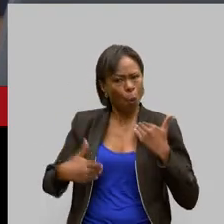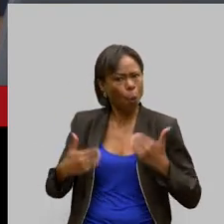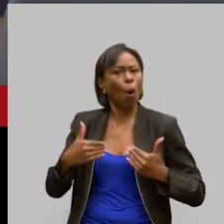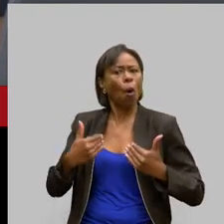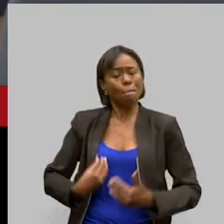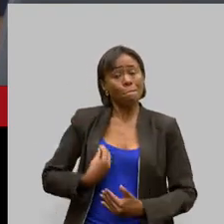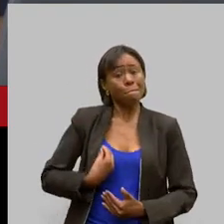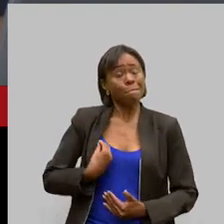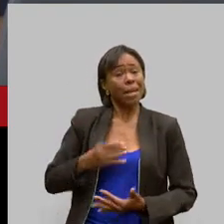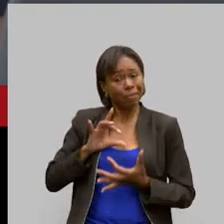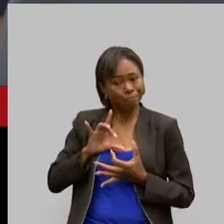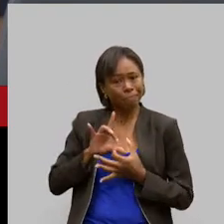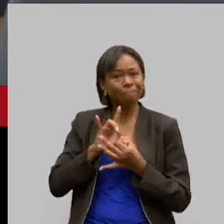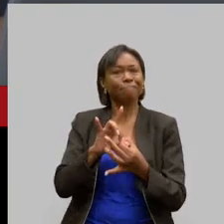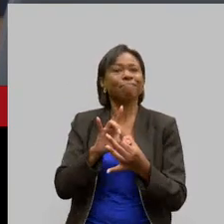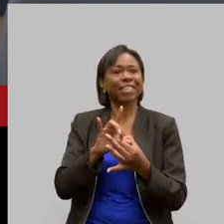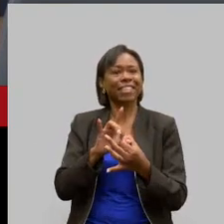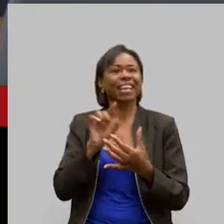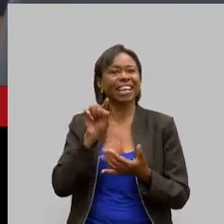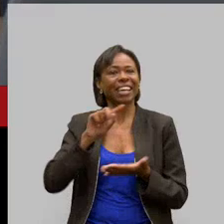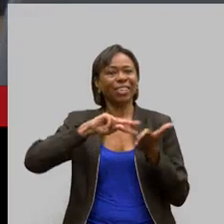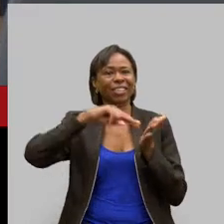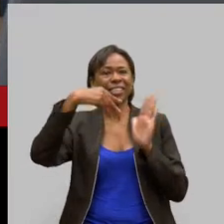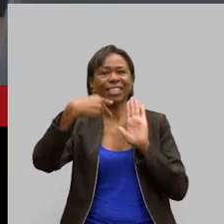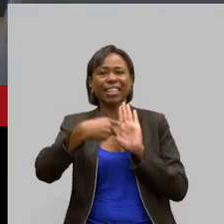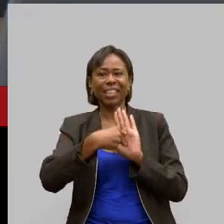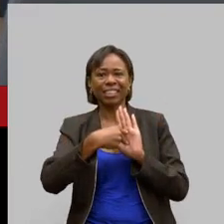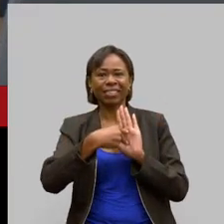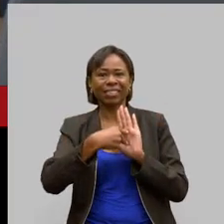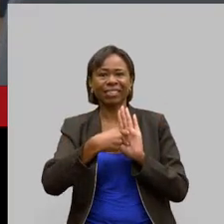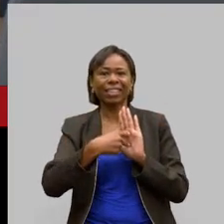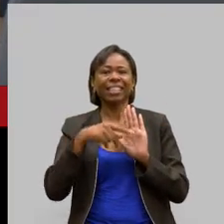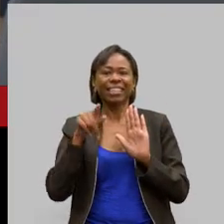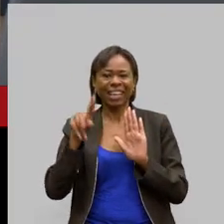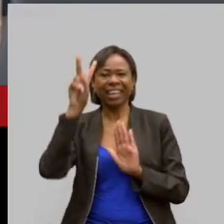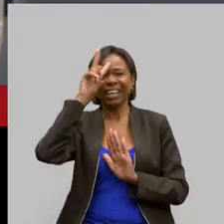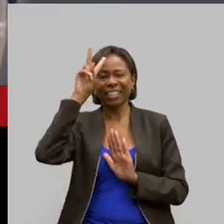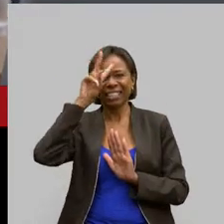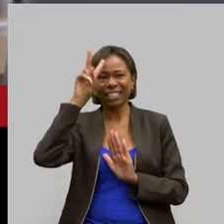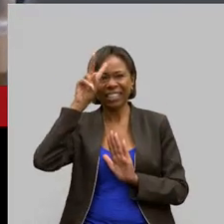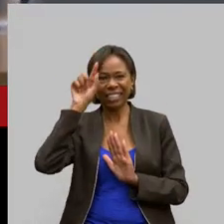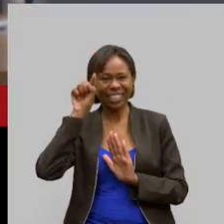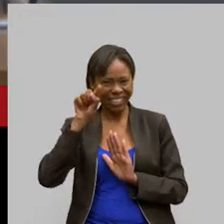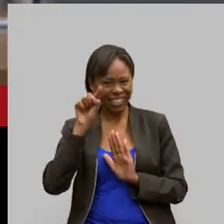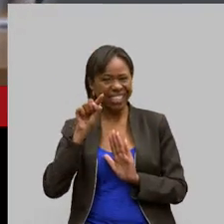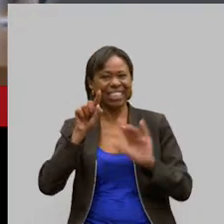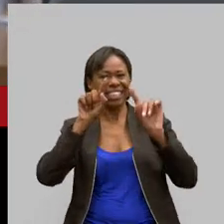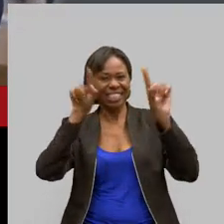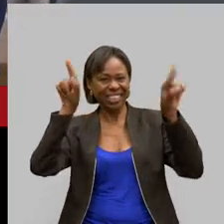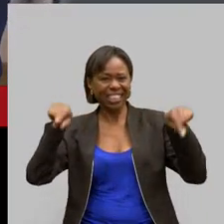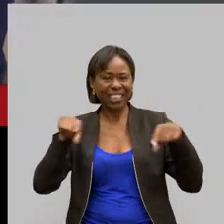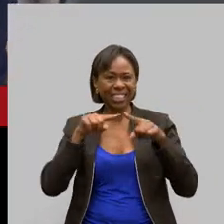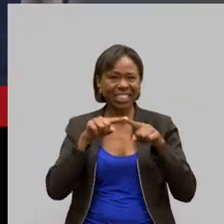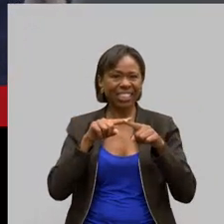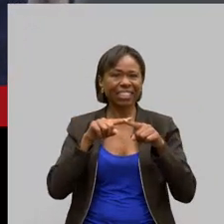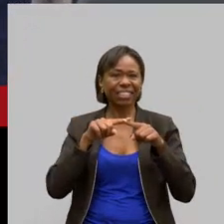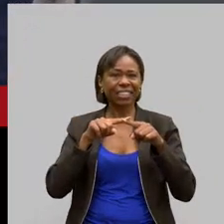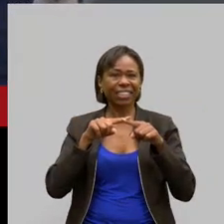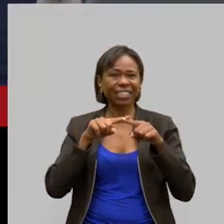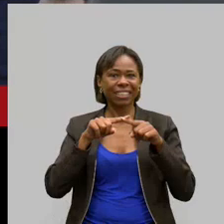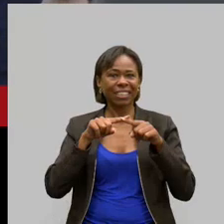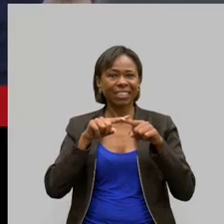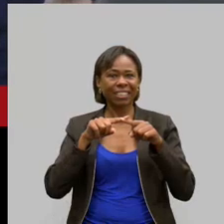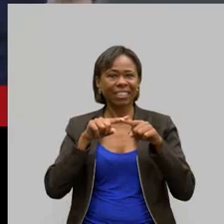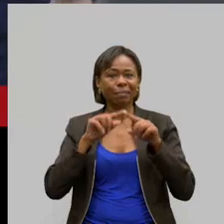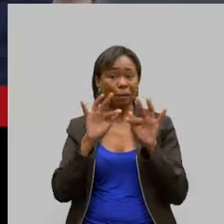Alma né A Simone Sucupira contou a história né mil histórias para os família